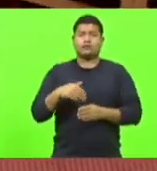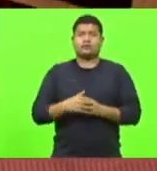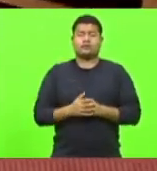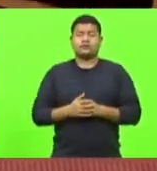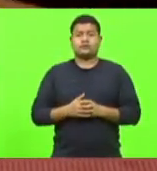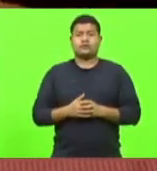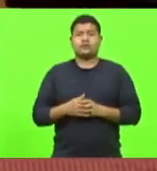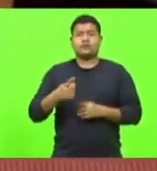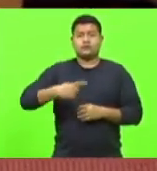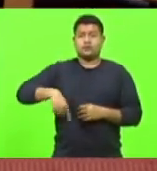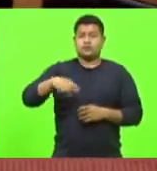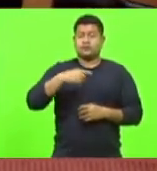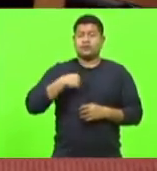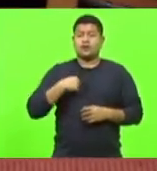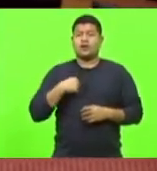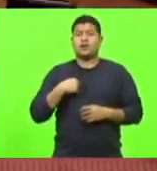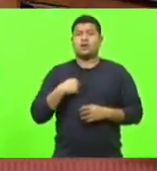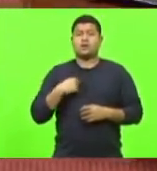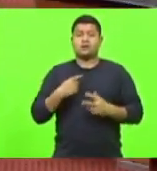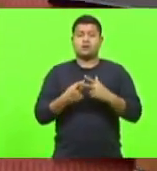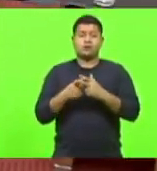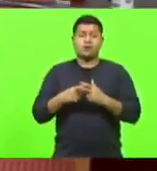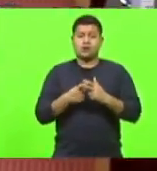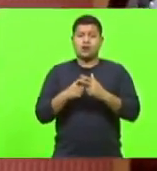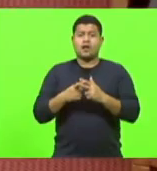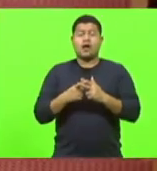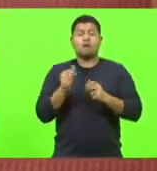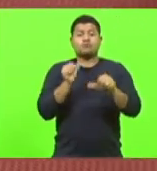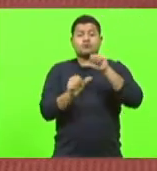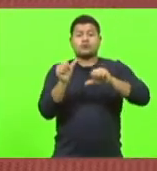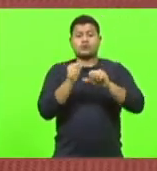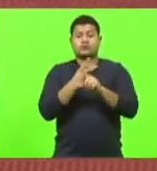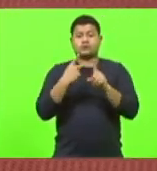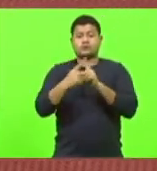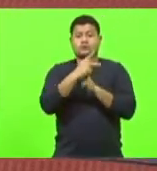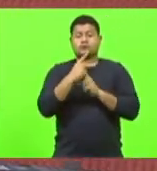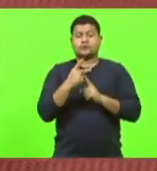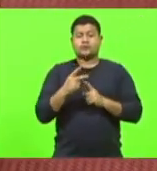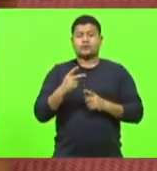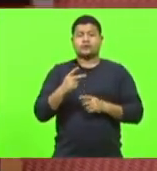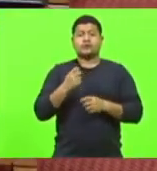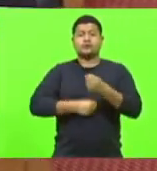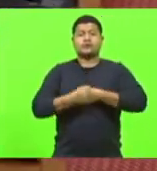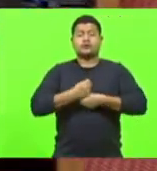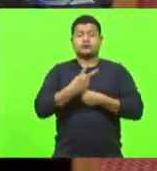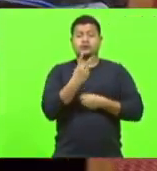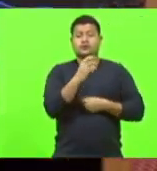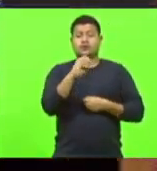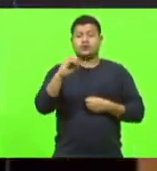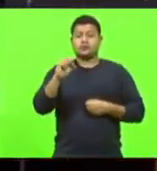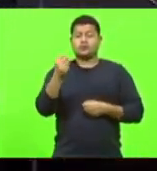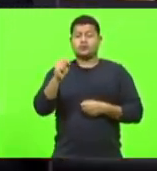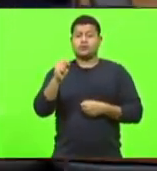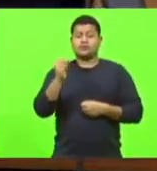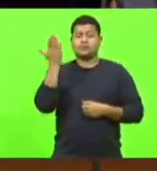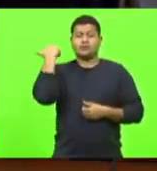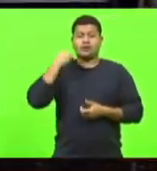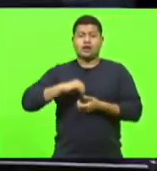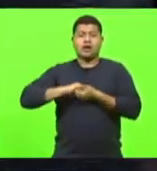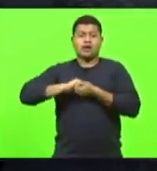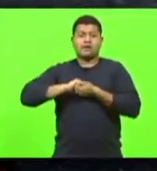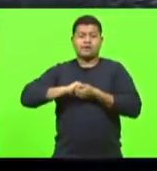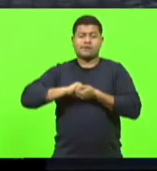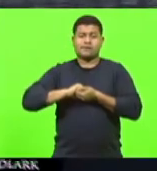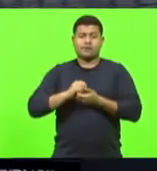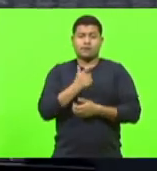e nós fizemos uma reforma do servidor de 2008 quando o Governador Luiz Henrique Presidente